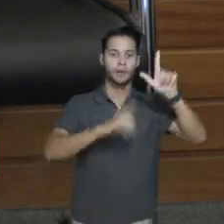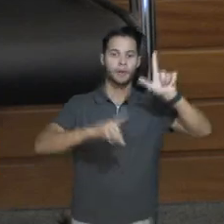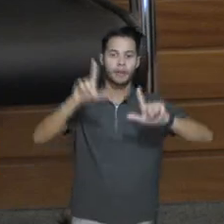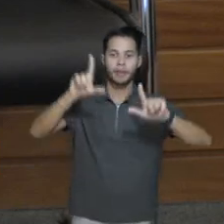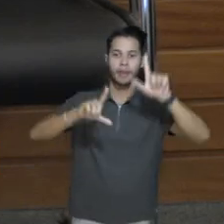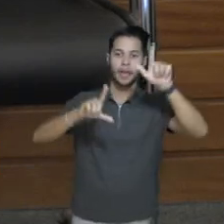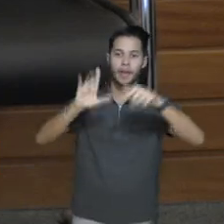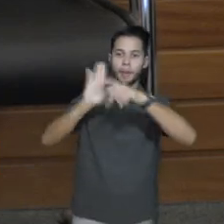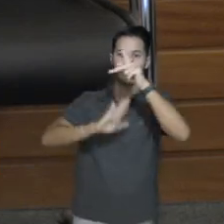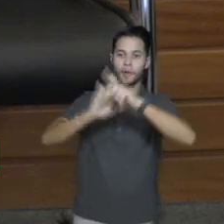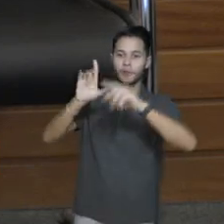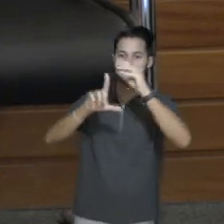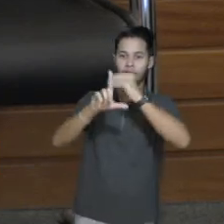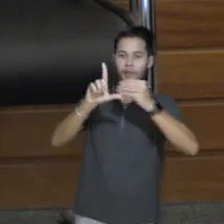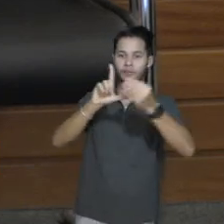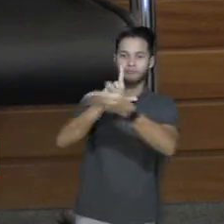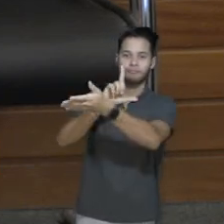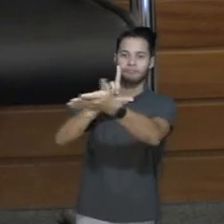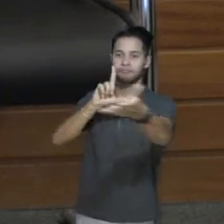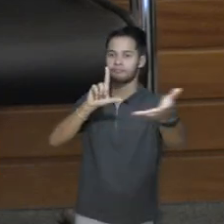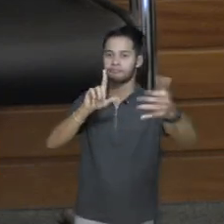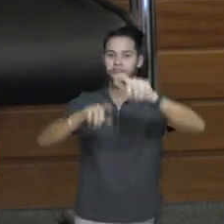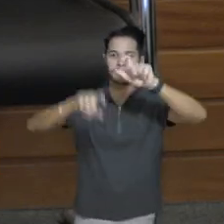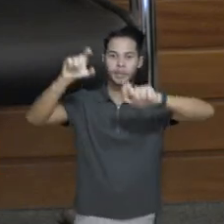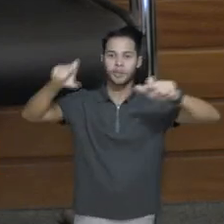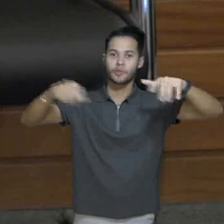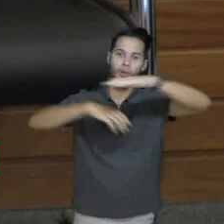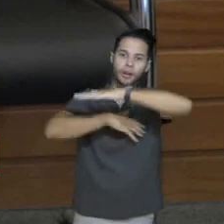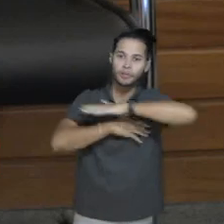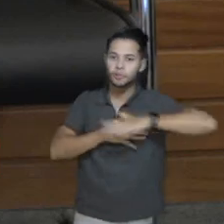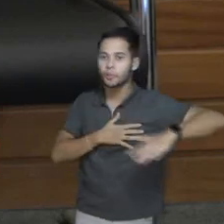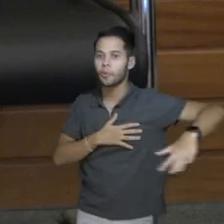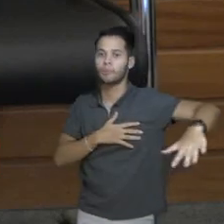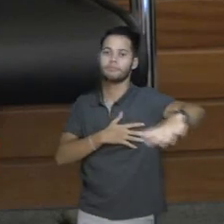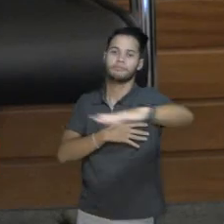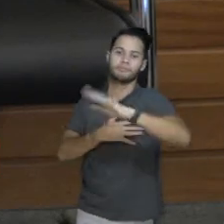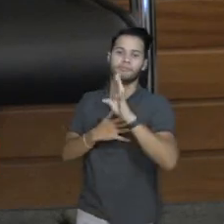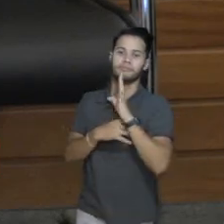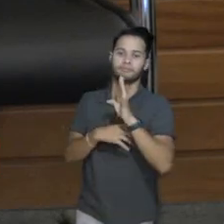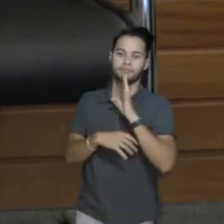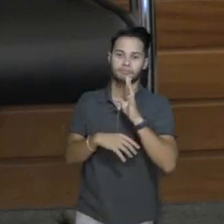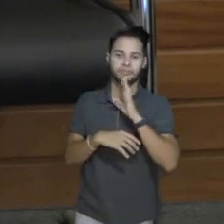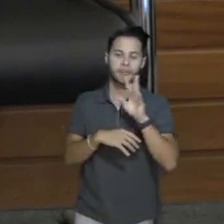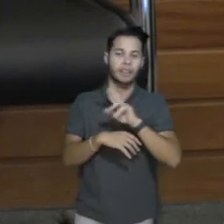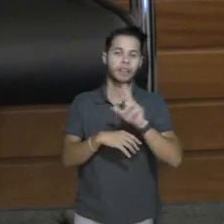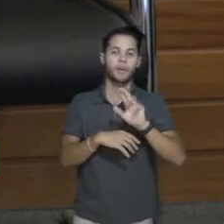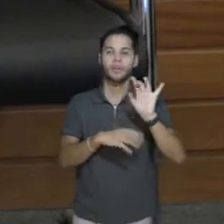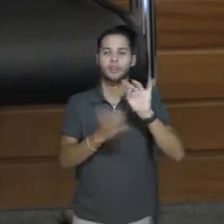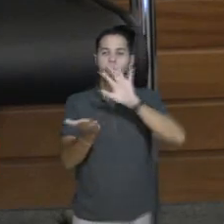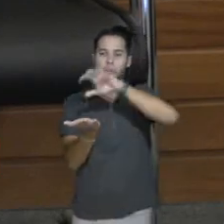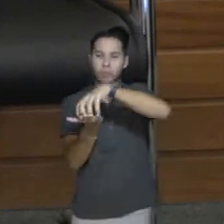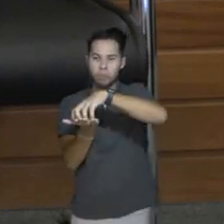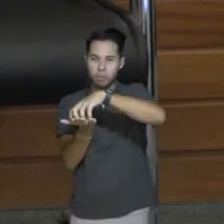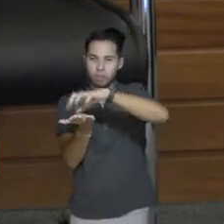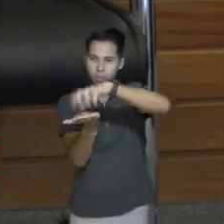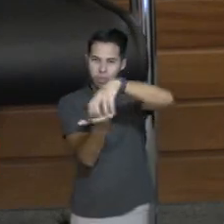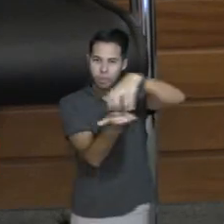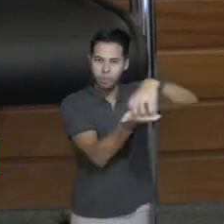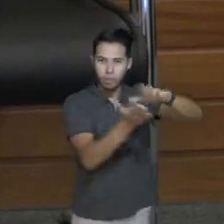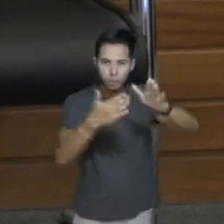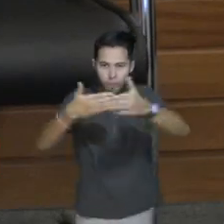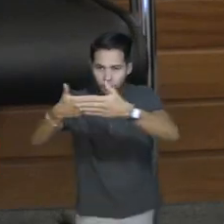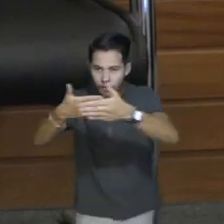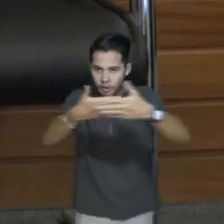projeto programa para que a gente consiga alcançar na grande massa também não apenas em núcleos fechados e reservados e levar essa